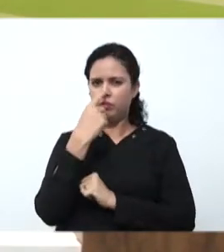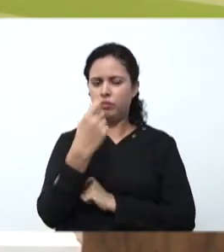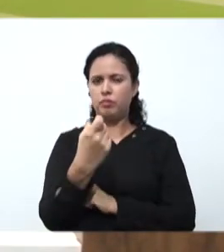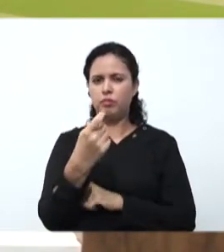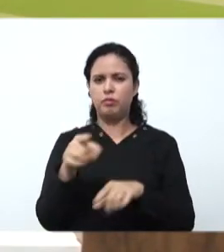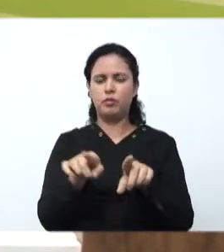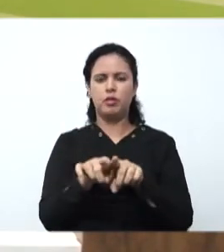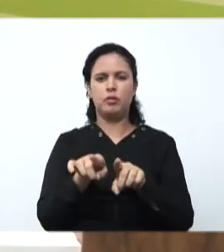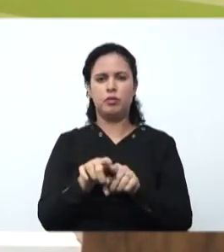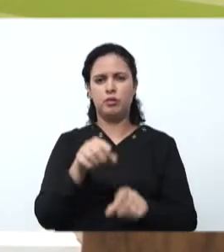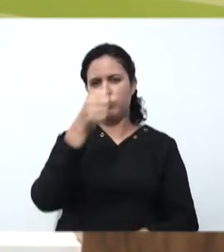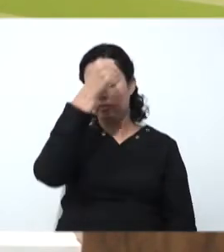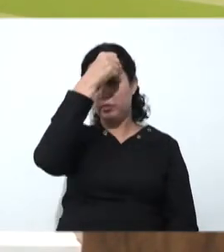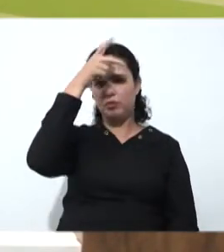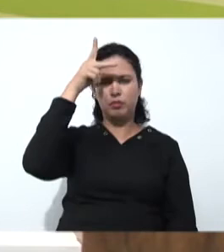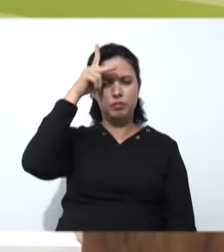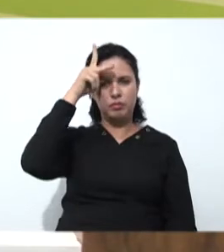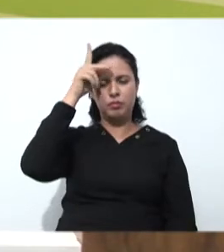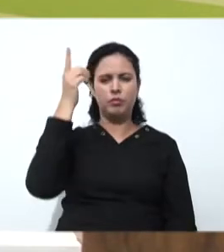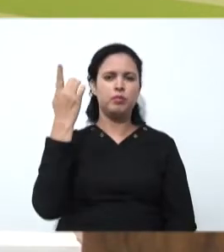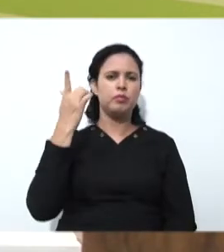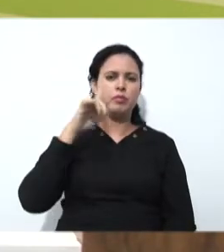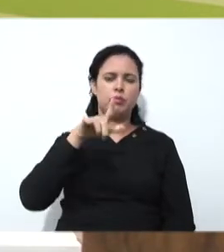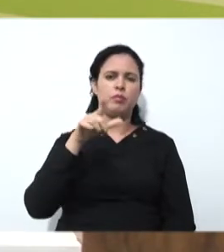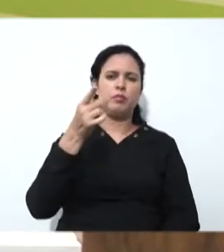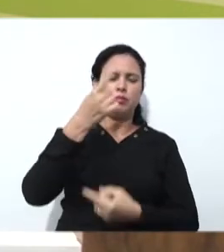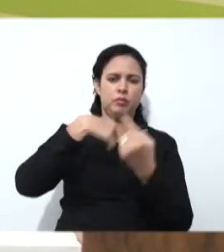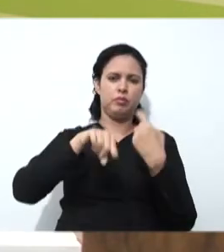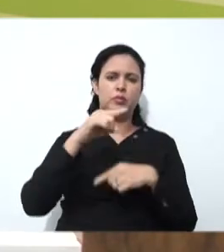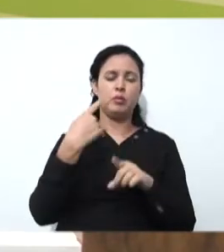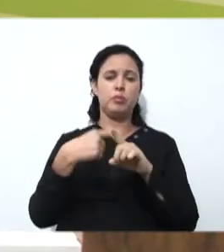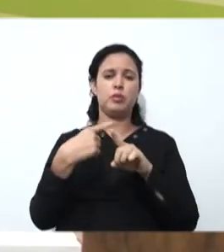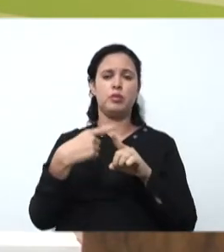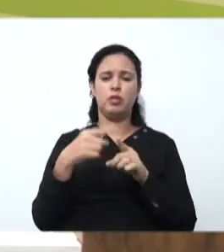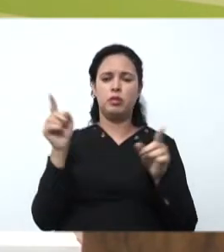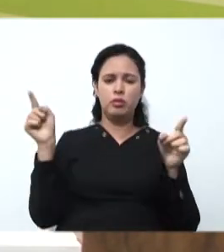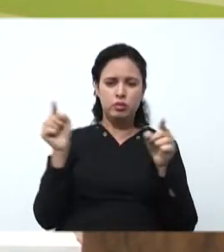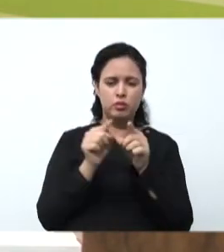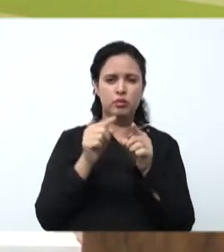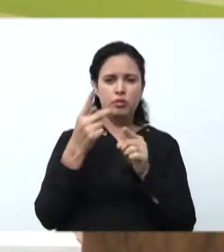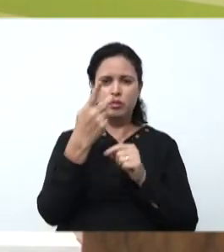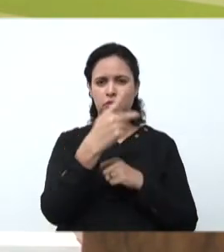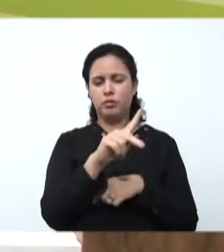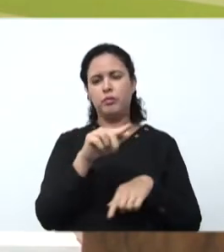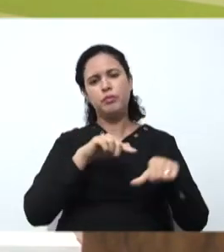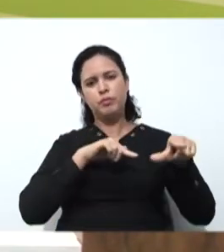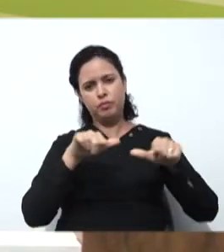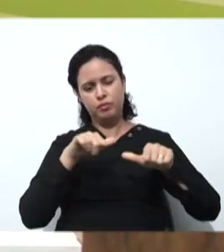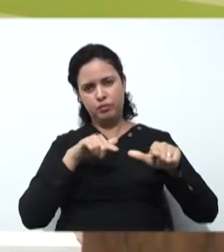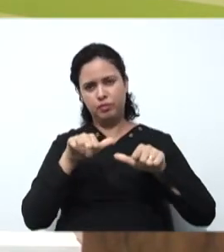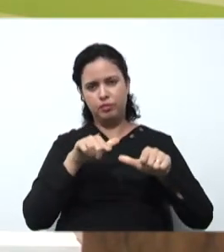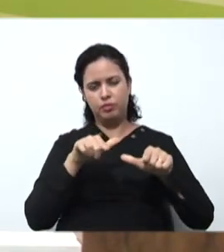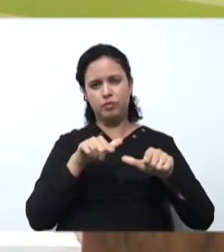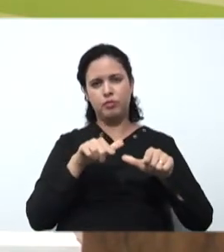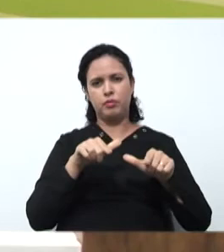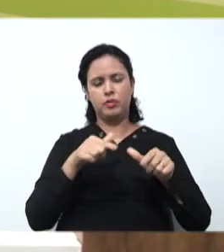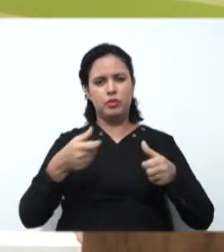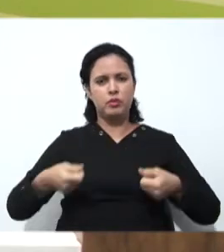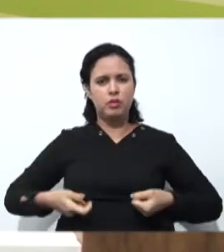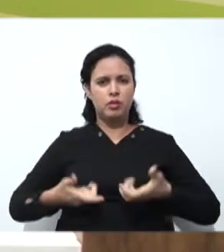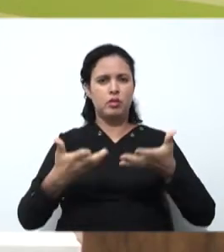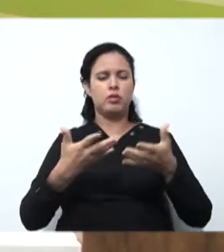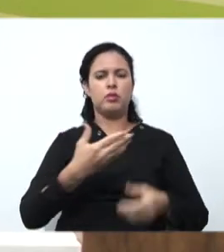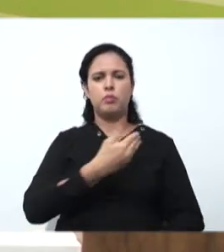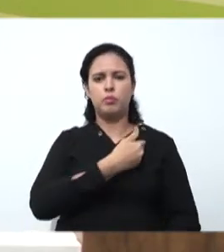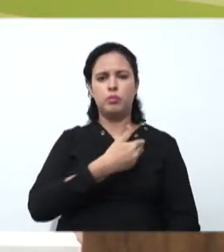a prefeitura, que é beneficiada porque ela reduz a sua carga de trabalho, a sua carga de gastos públicos, não